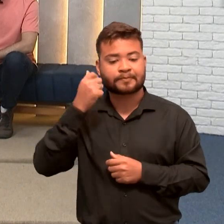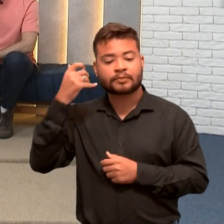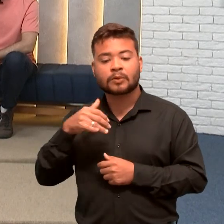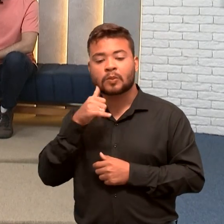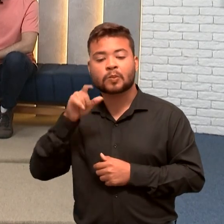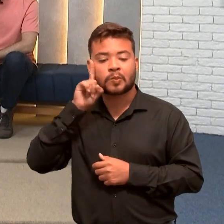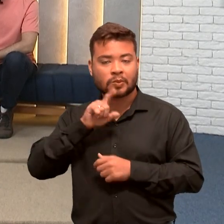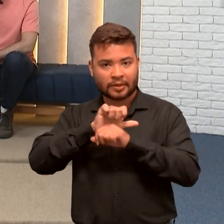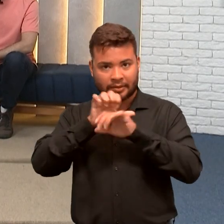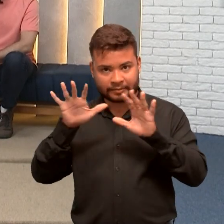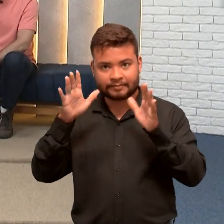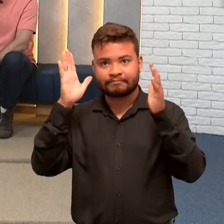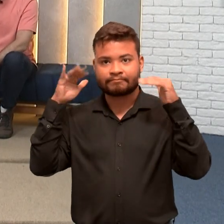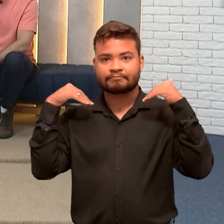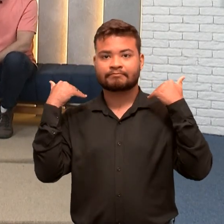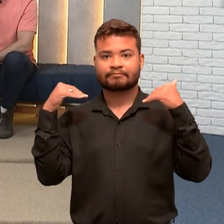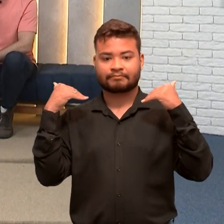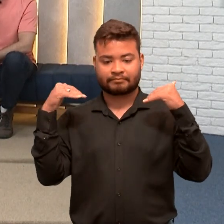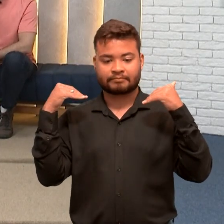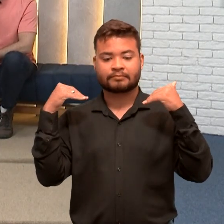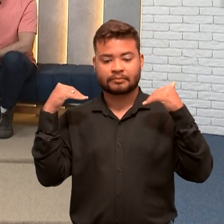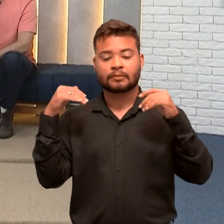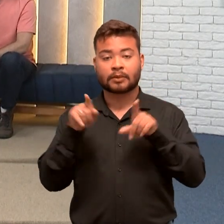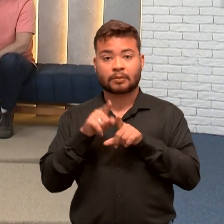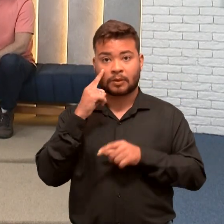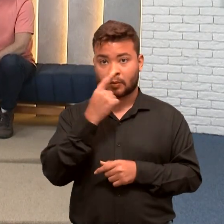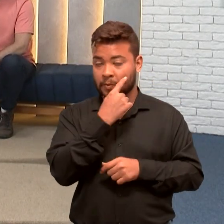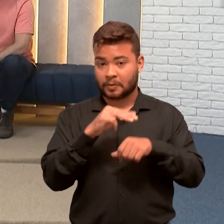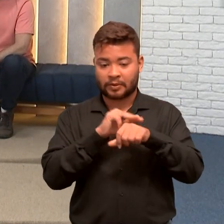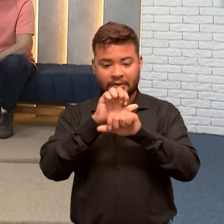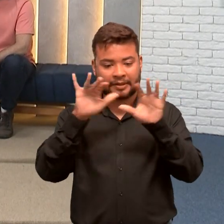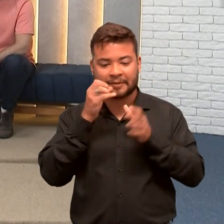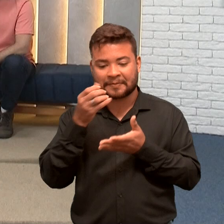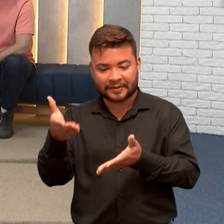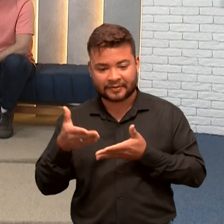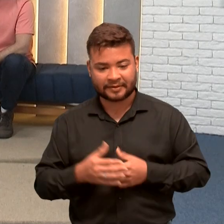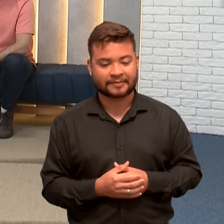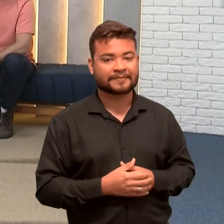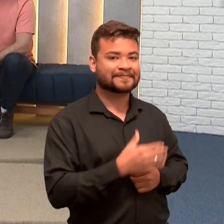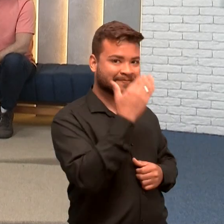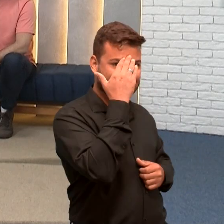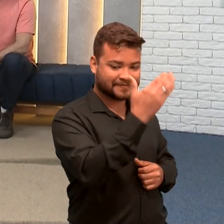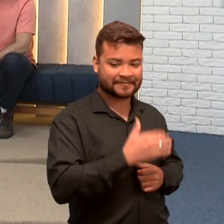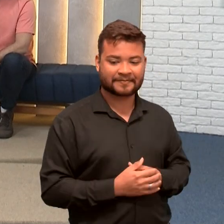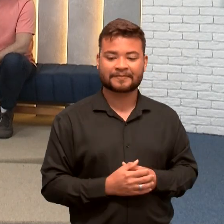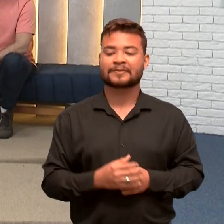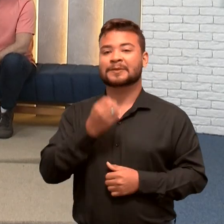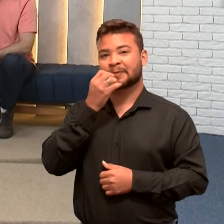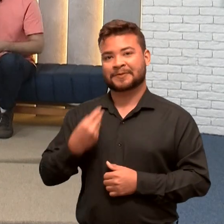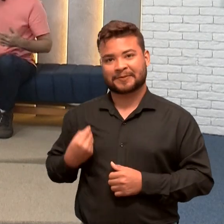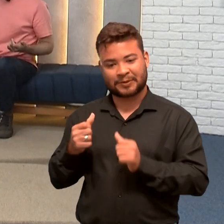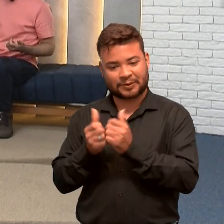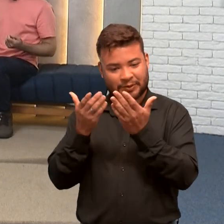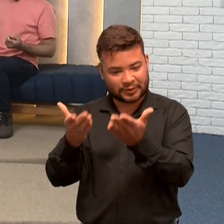cabelos castanhos lisos na altura do pescoço e tem olhos castanhos claros. Seja muito bem-vinda. Obrigada. Que bom tê-la aqui porque a